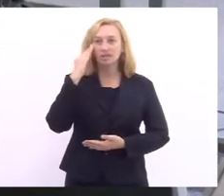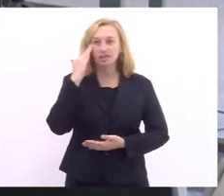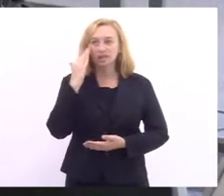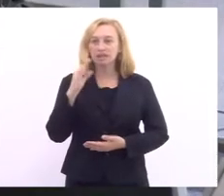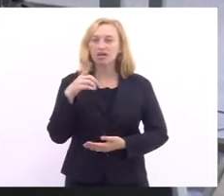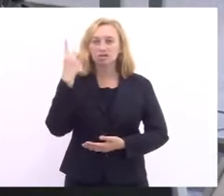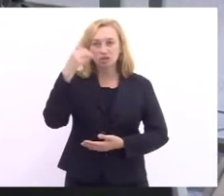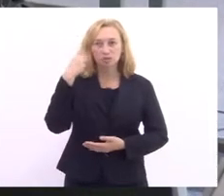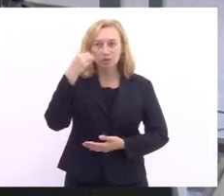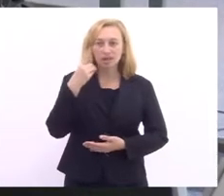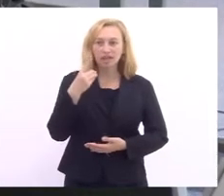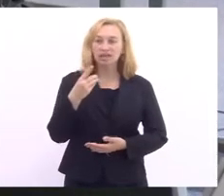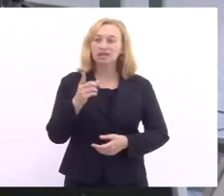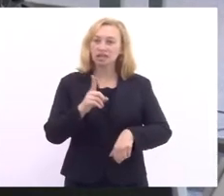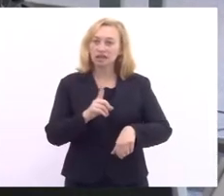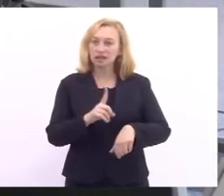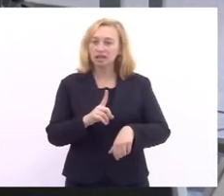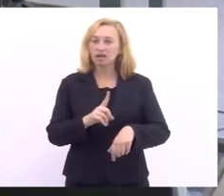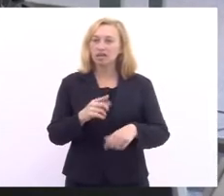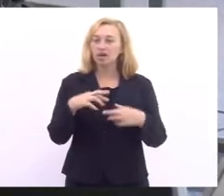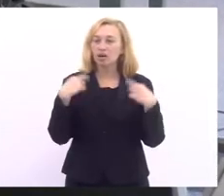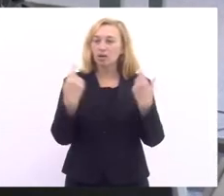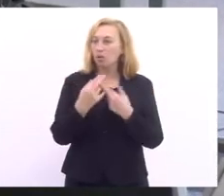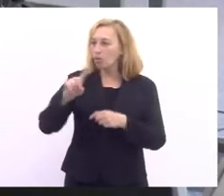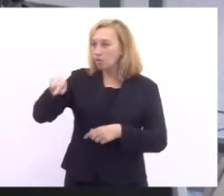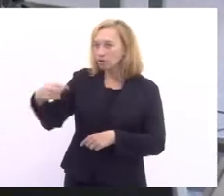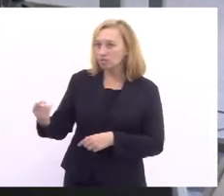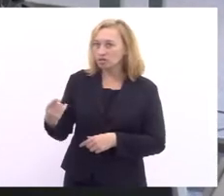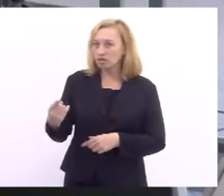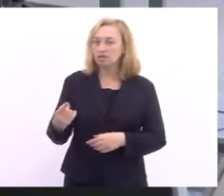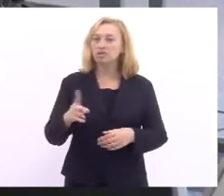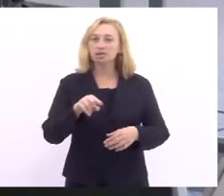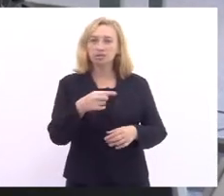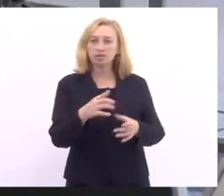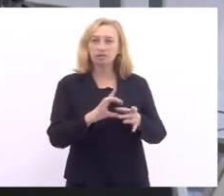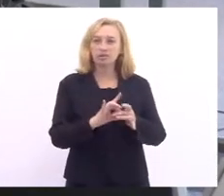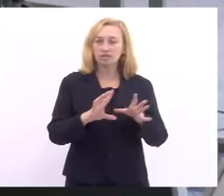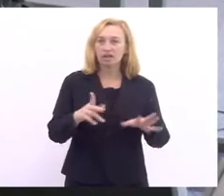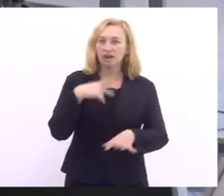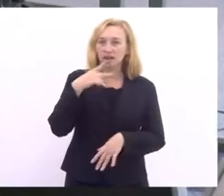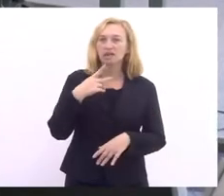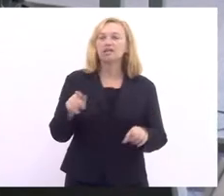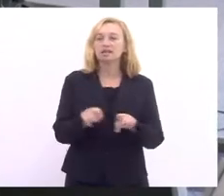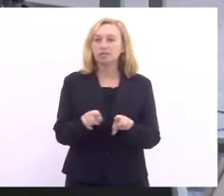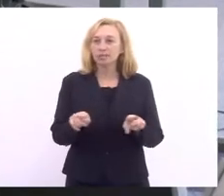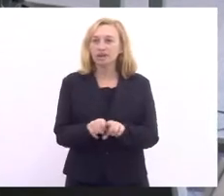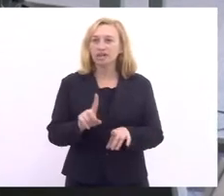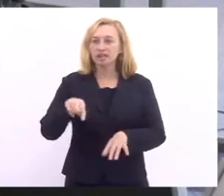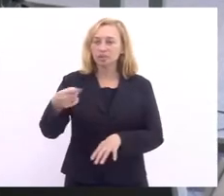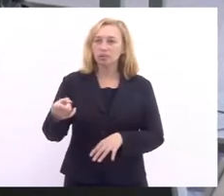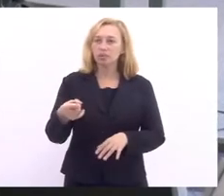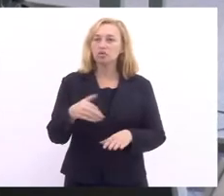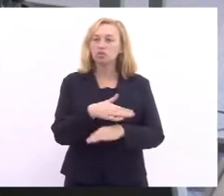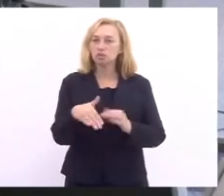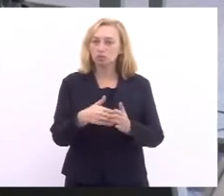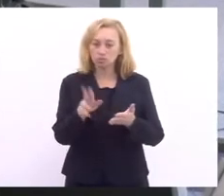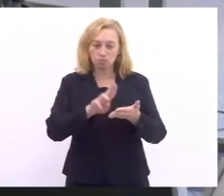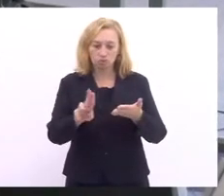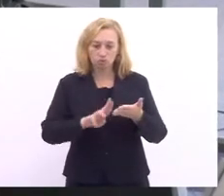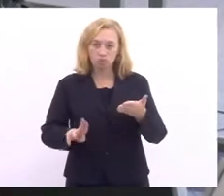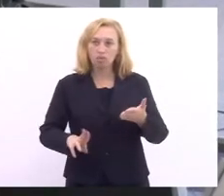parlamentares que tem outras agendas então para depois da mesa elas falar mensagem para uma só dá uma saudação Inicial também e em seguida todos os inscritos